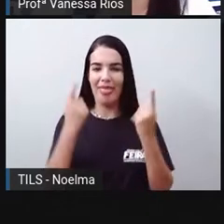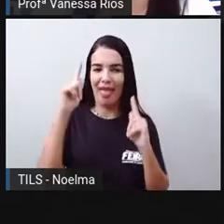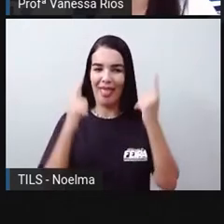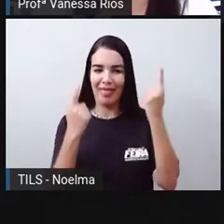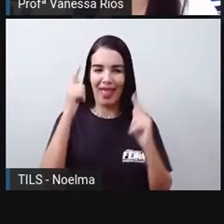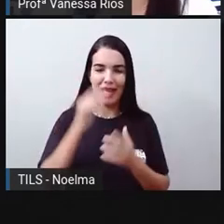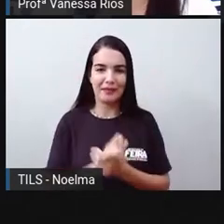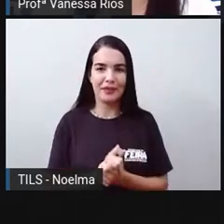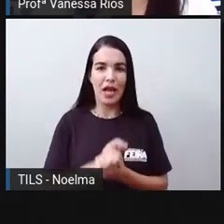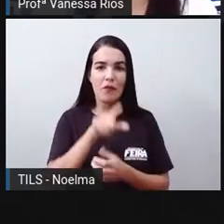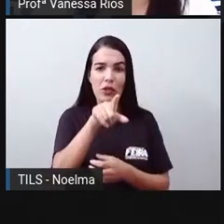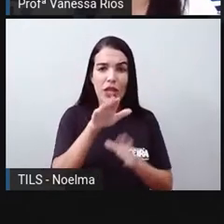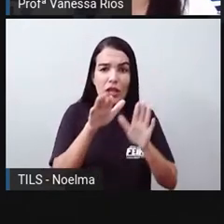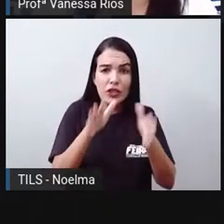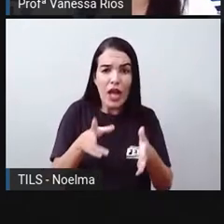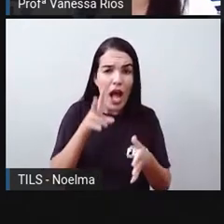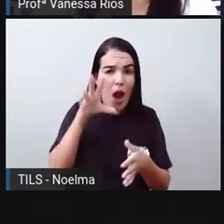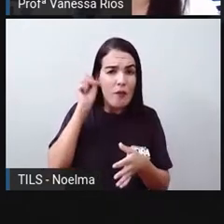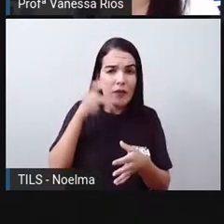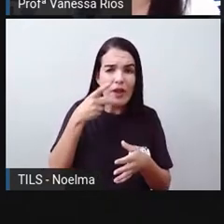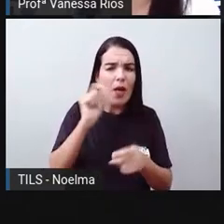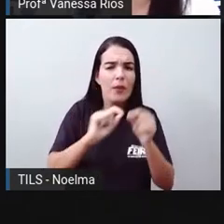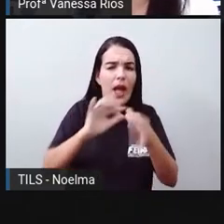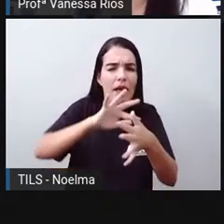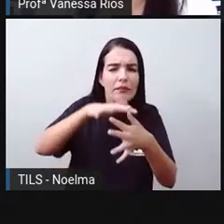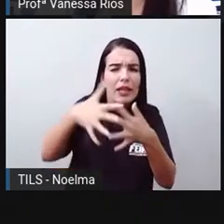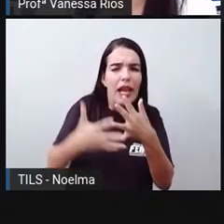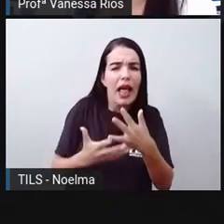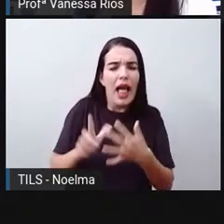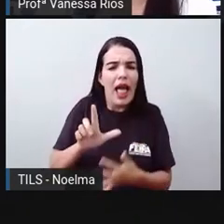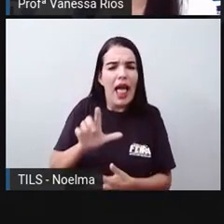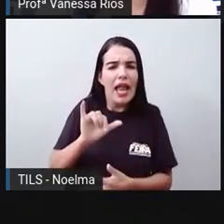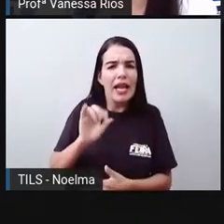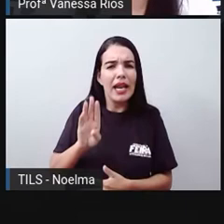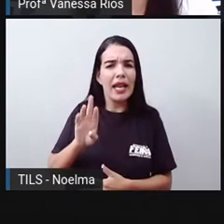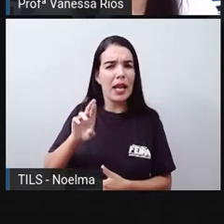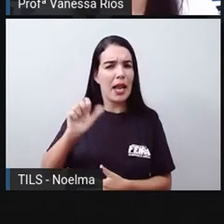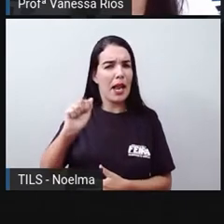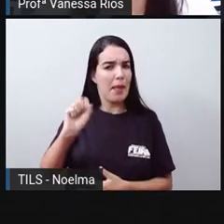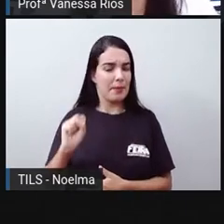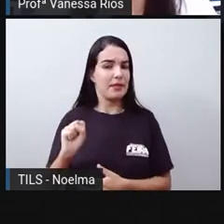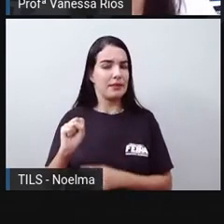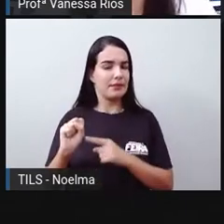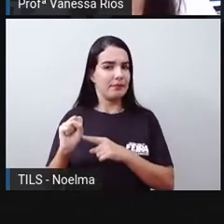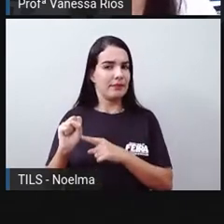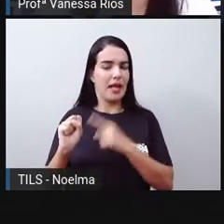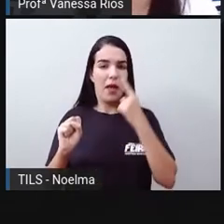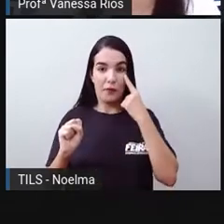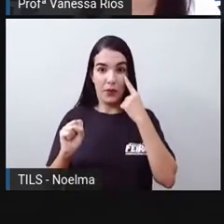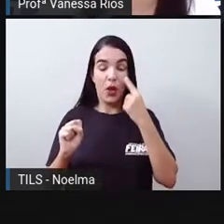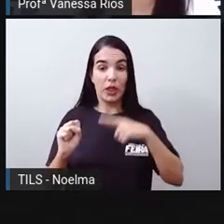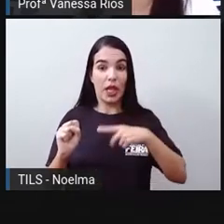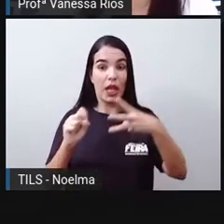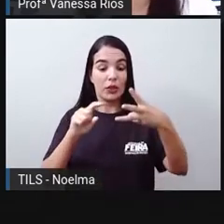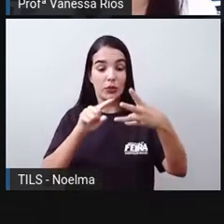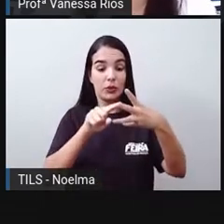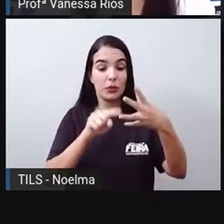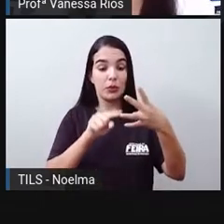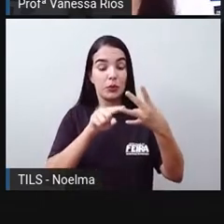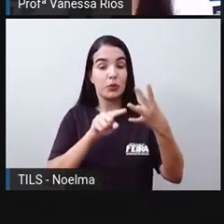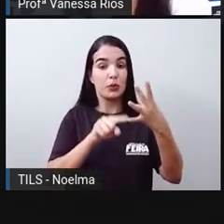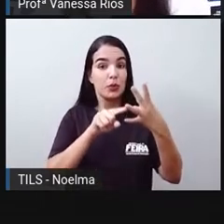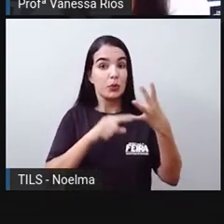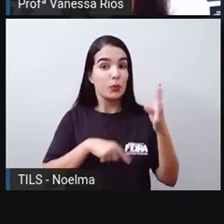Você já ouviu falar em Libras? E aí é importante a gente observa essas duas perguntas, porque Libras, em